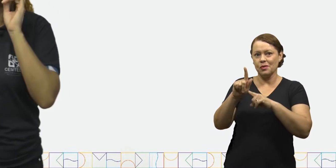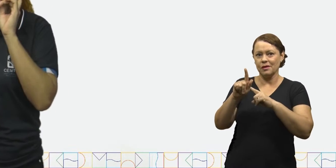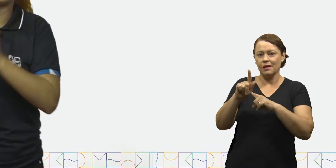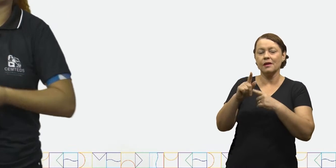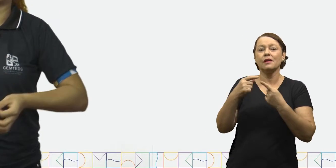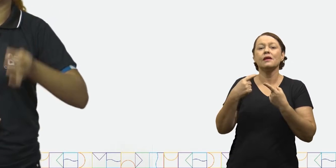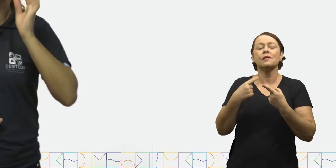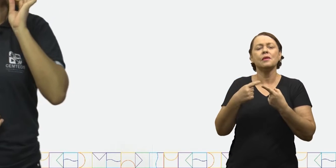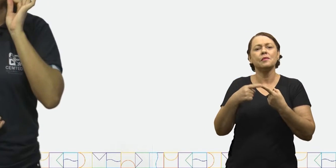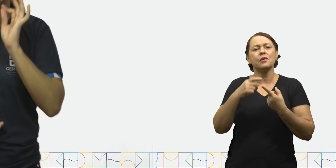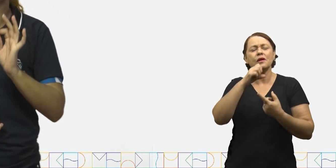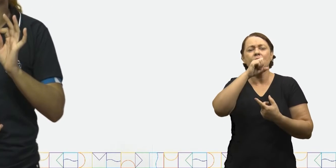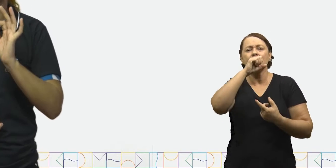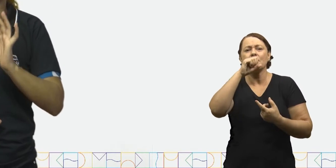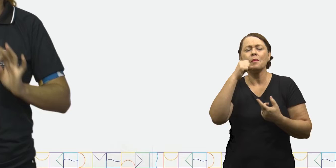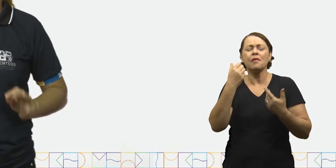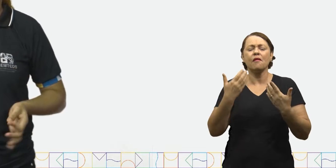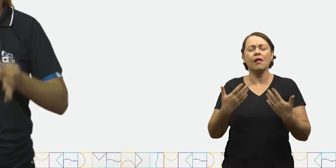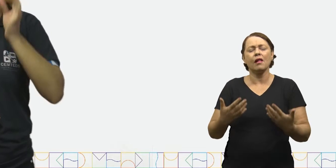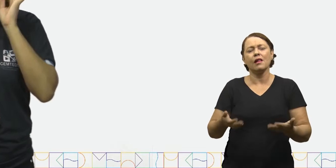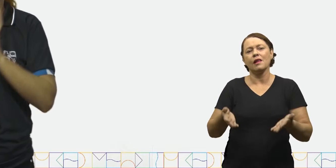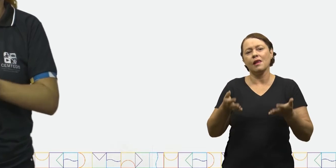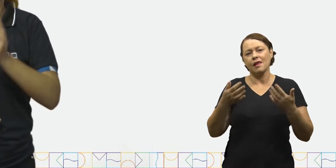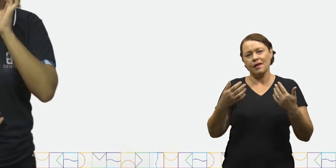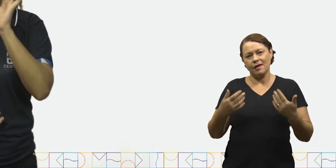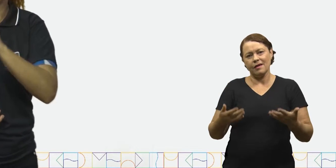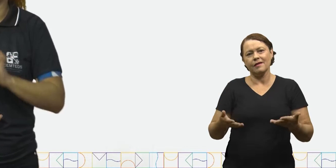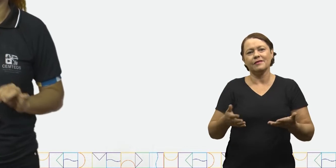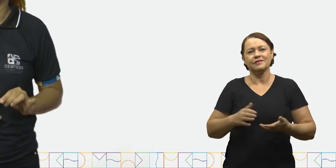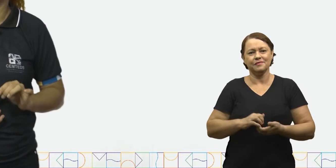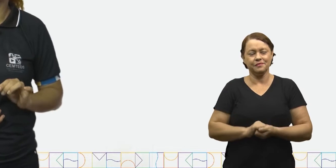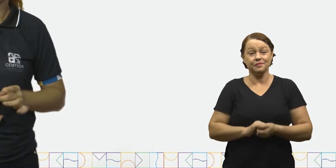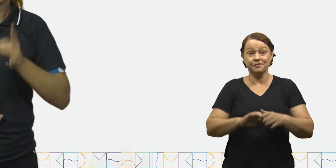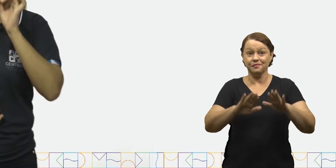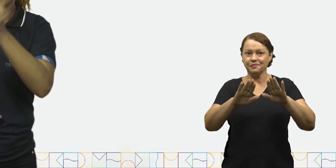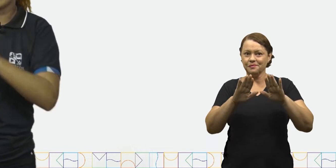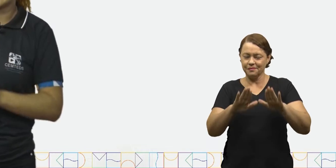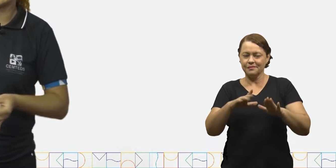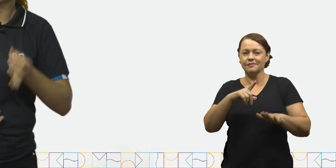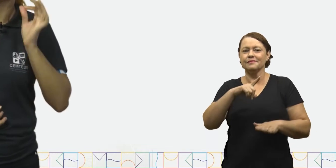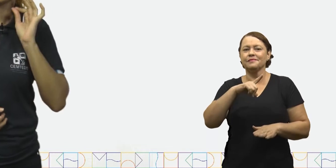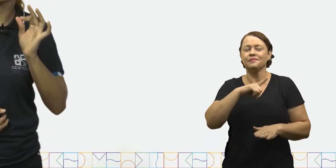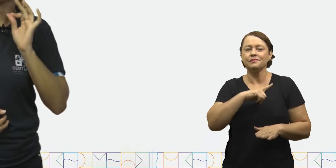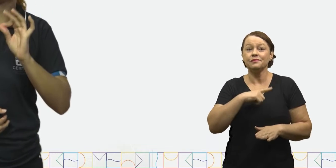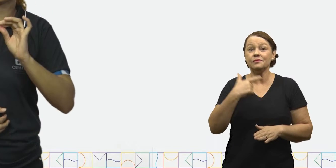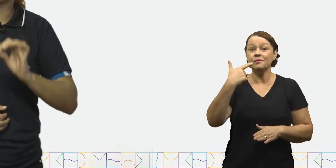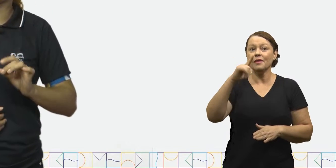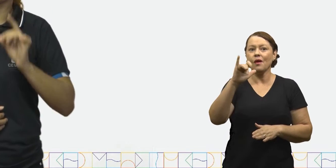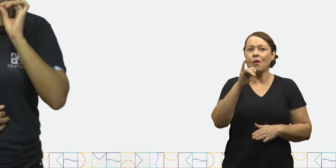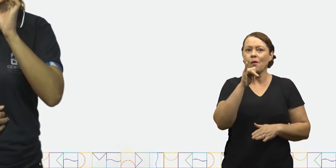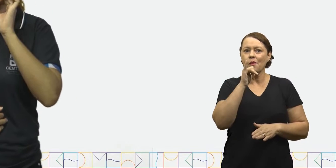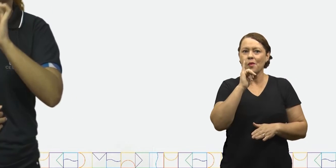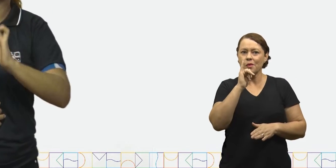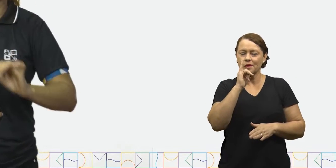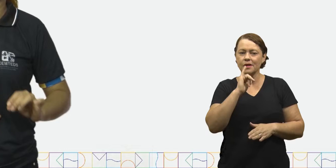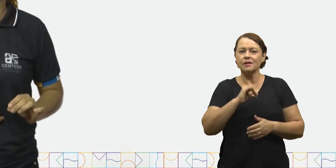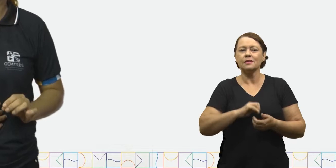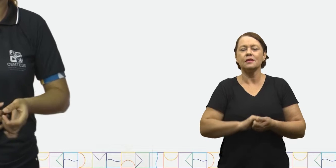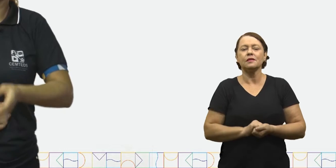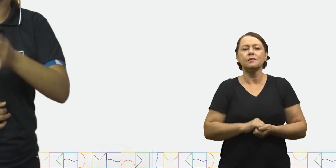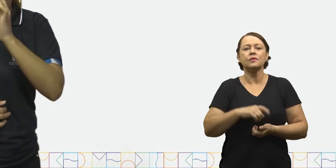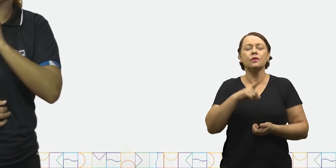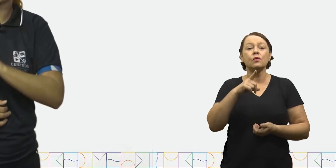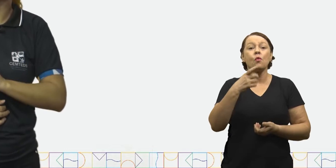Exatamente, o grama, por se tratar de algo leve. Agora, temos aqui outro